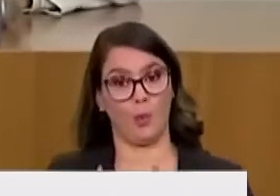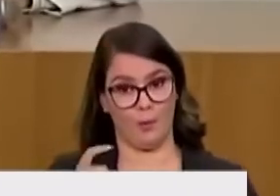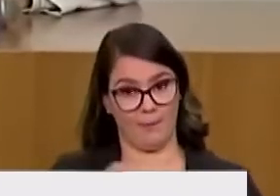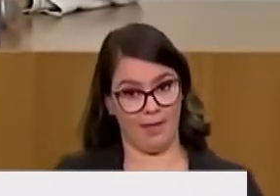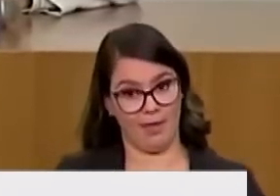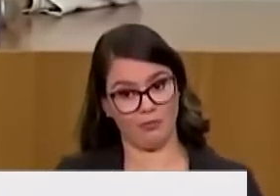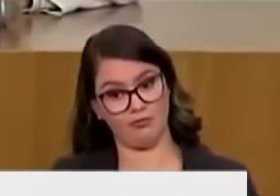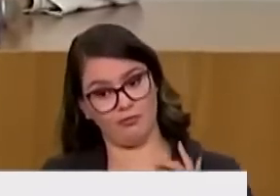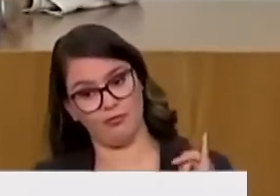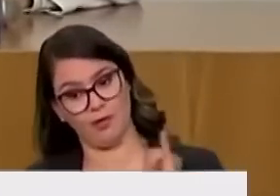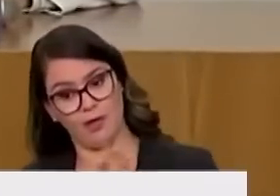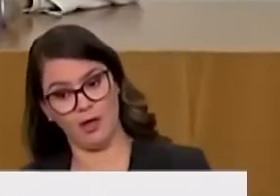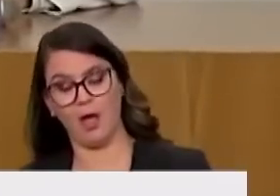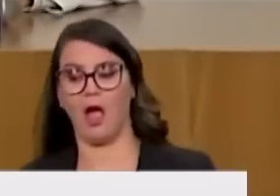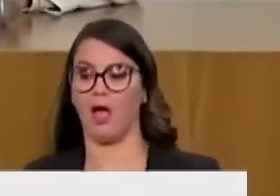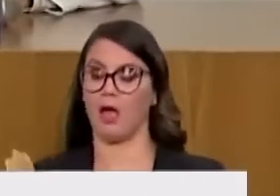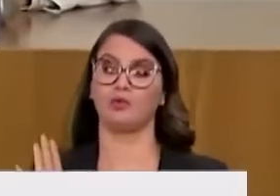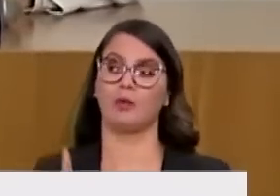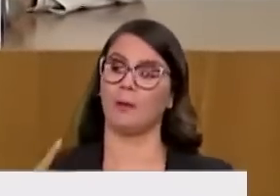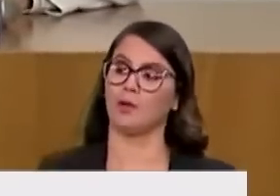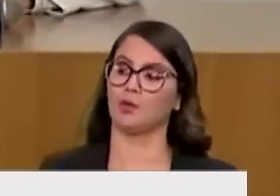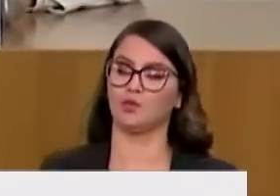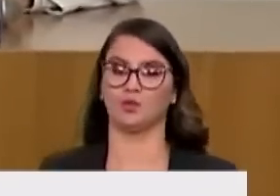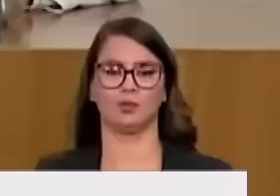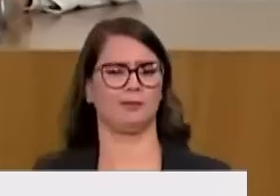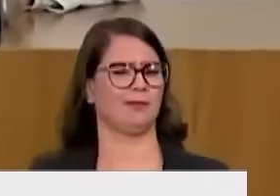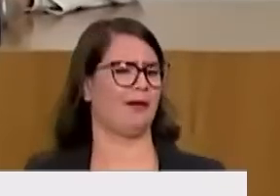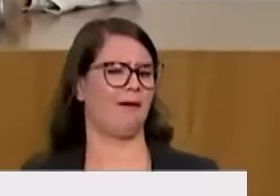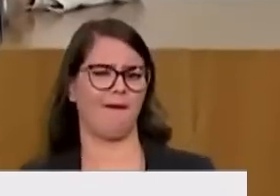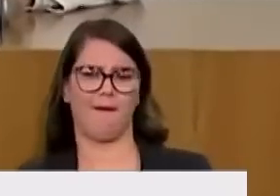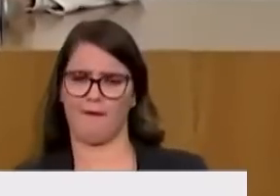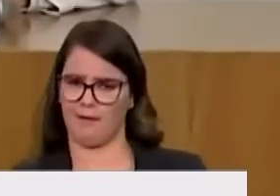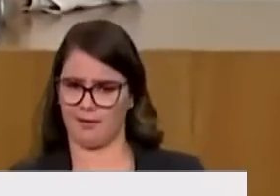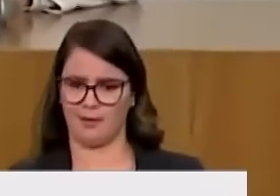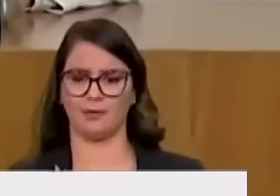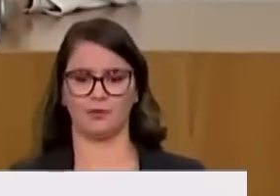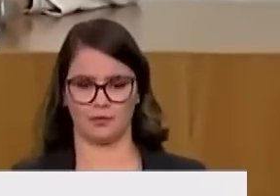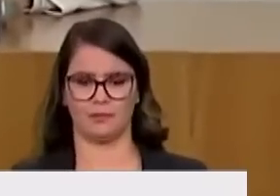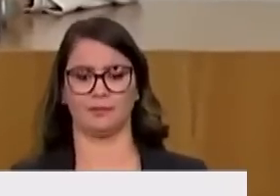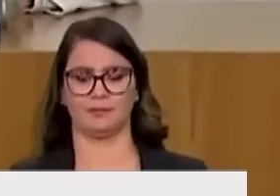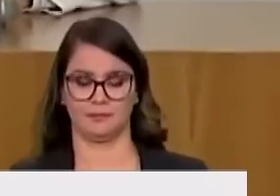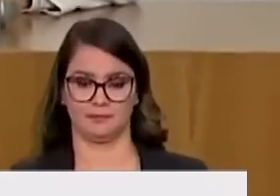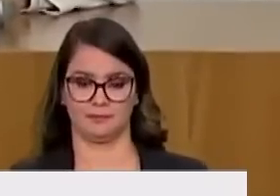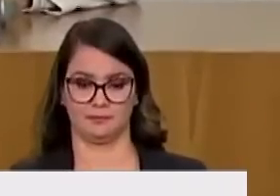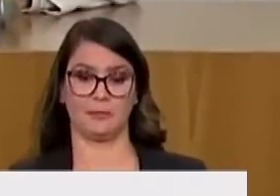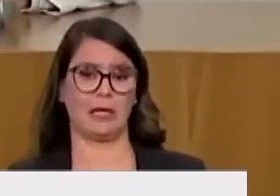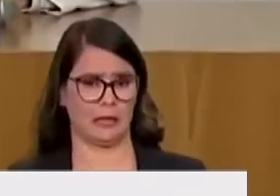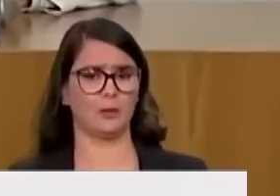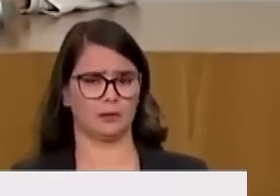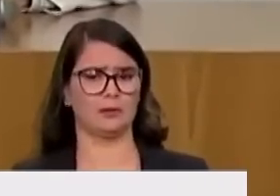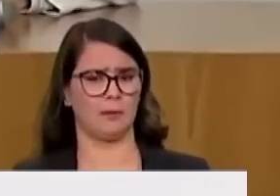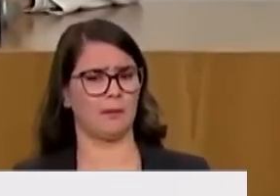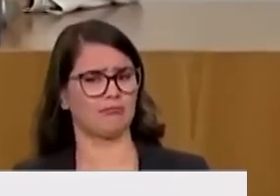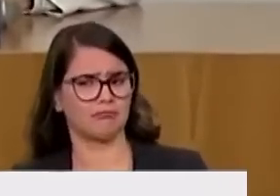Né? Então é a mesma equipe médica. O Dr. Giancarlo acompanha o presidente há muito tempo, né? Eu também há muitos